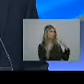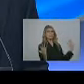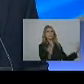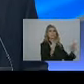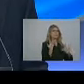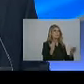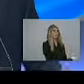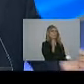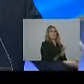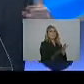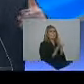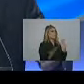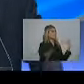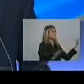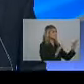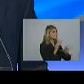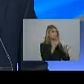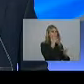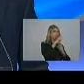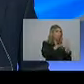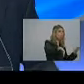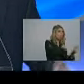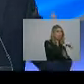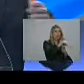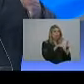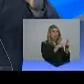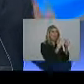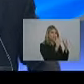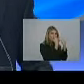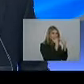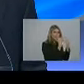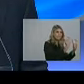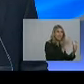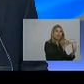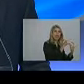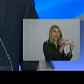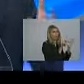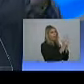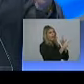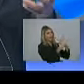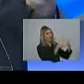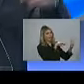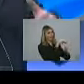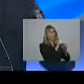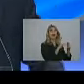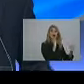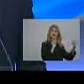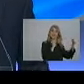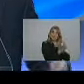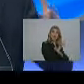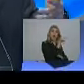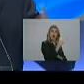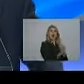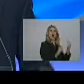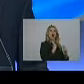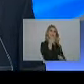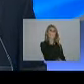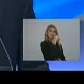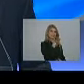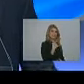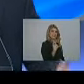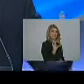solta na cidade e acaba se envolvendo em práticas depois que vão levá-las para caminho sem volta. O esporte é também uma forma de garantir uma cidade